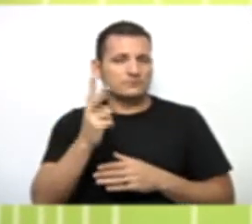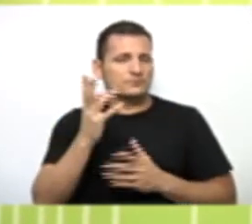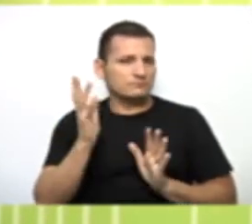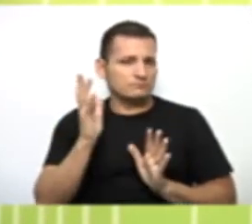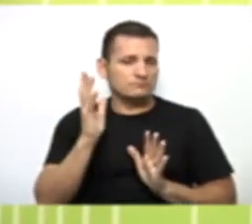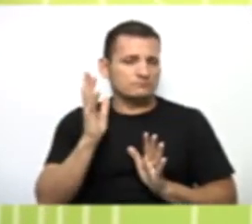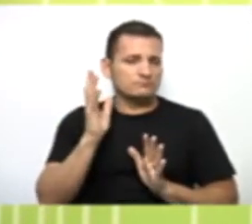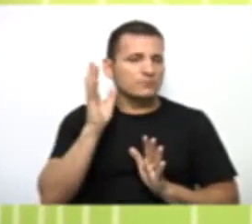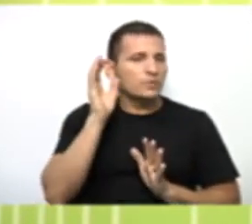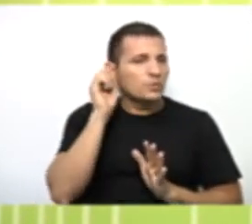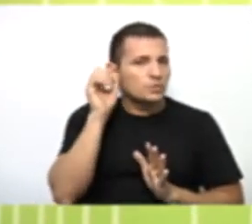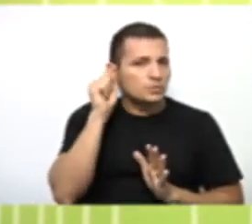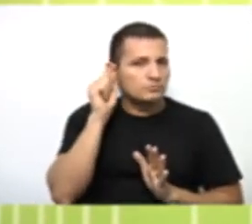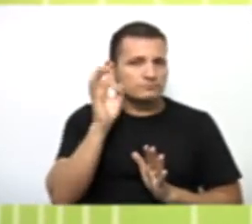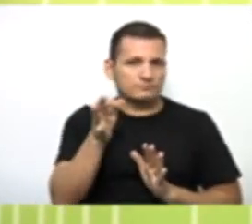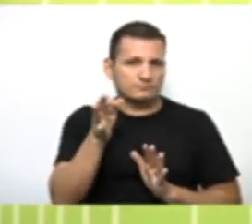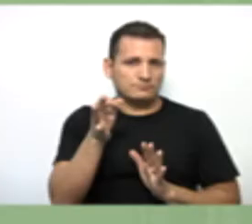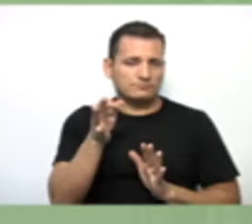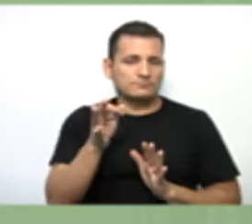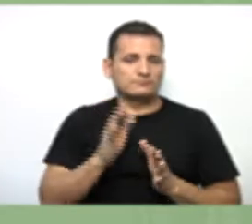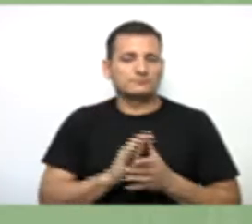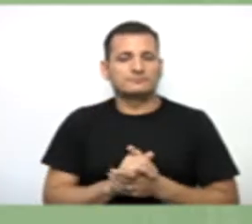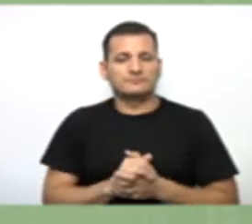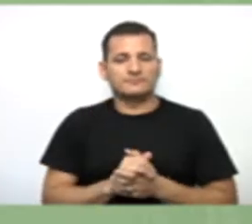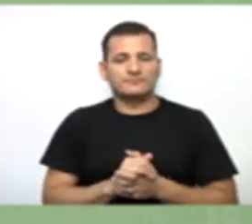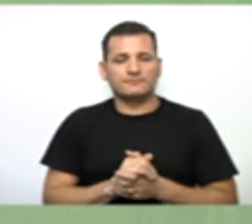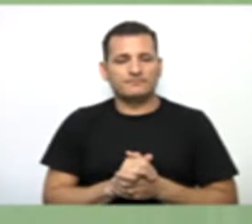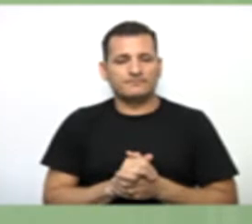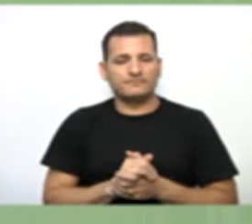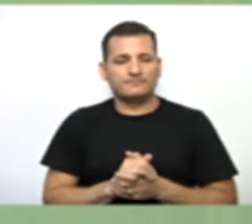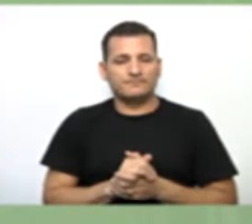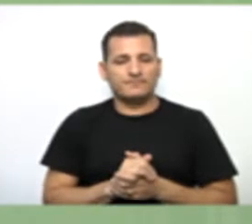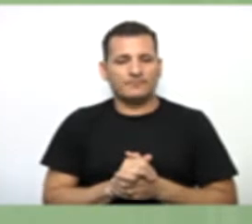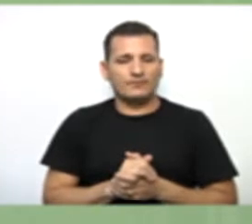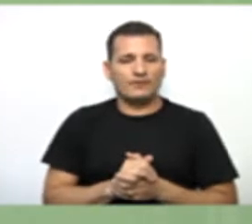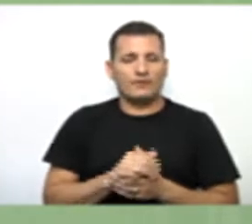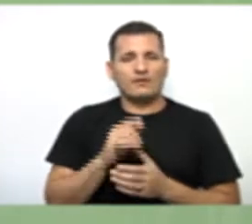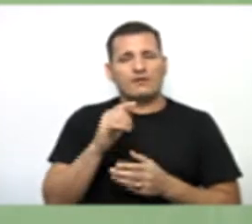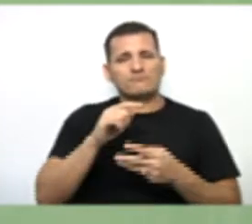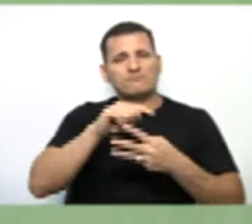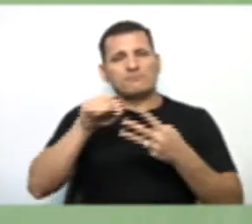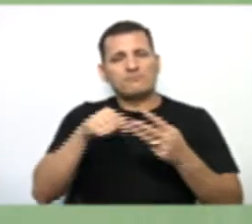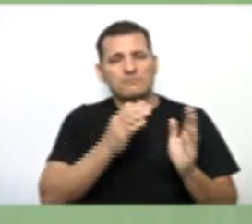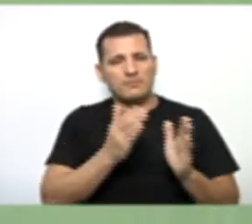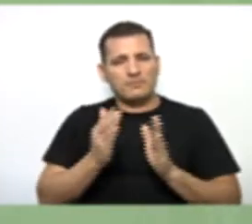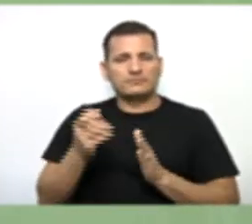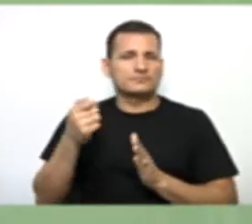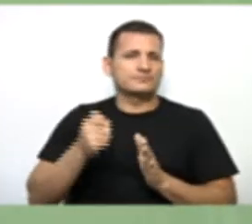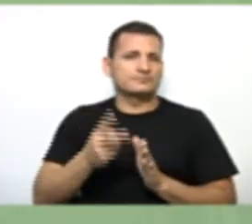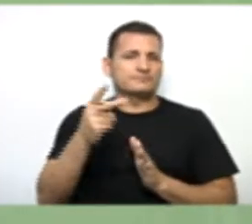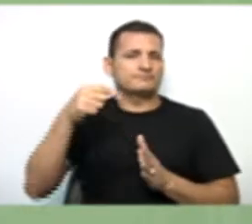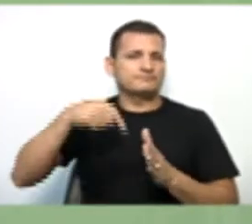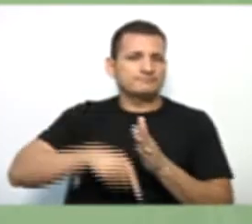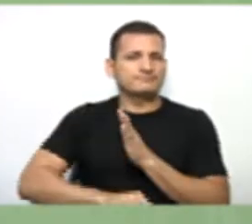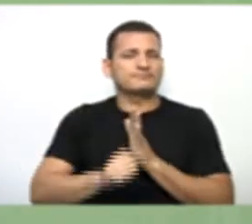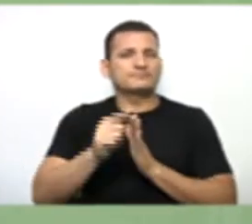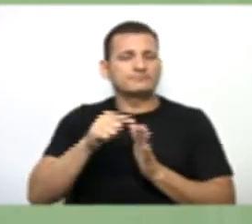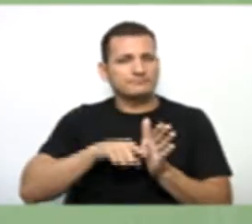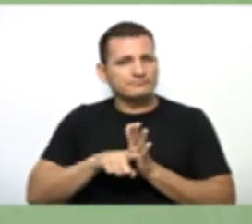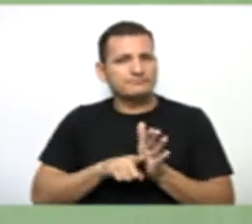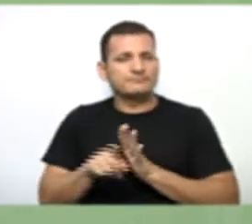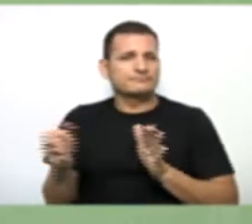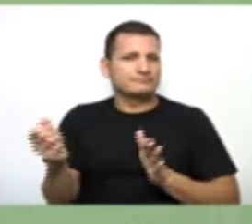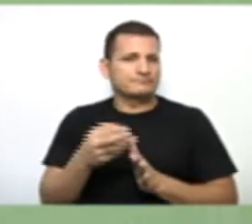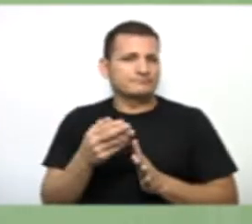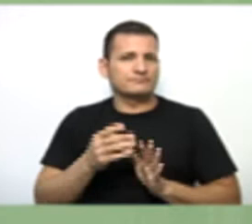nós vamos ver já já, tá bom? Olha aí, essas 3 etapas precisam sempre de aprofundamentos, pesquisas, inovações. Não